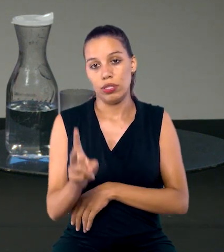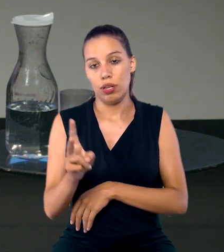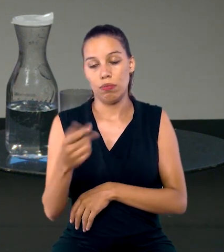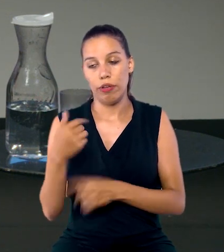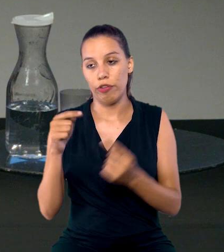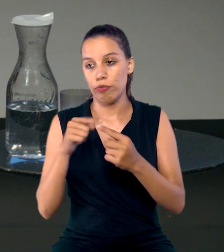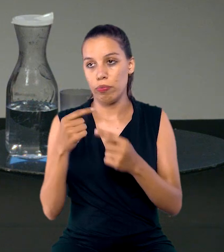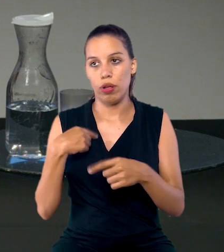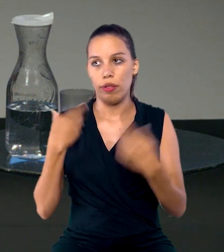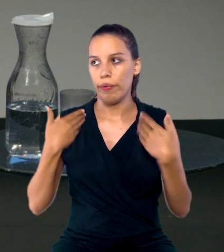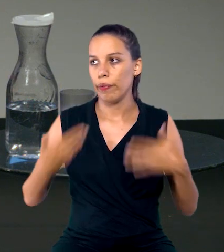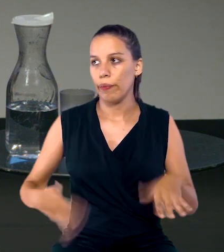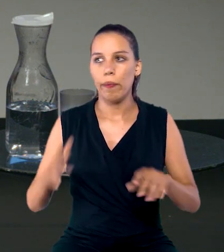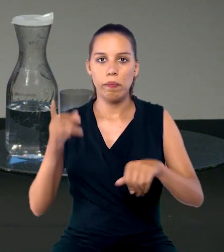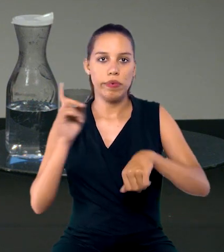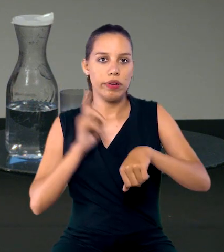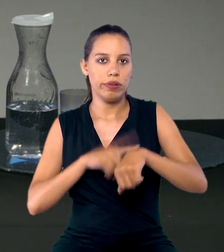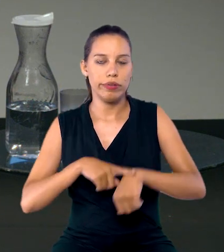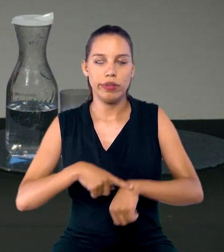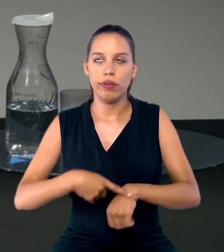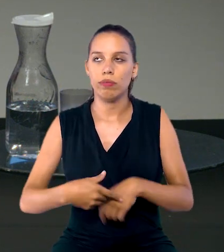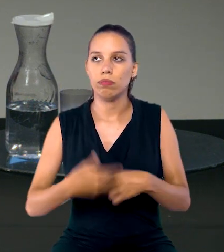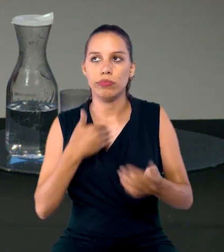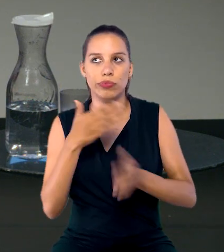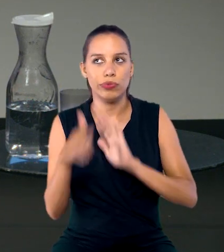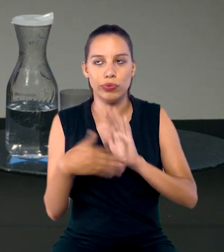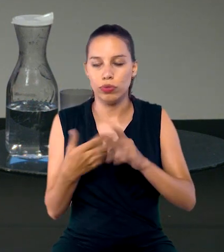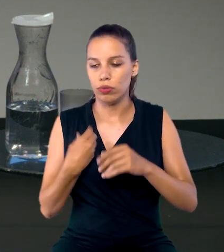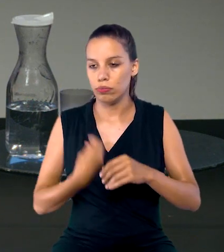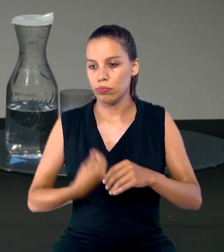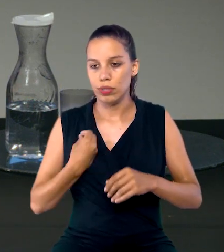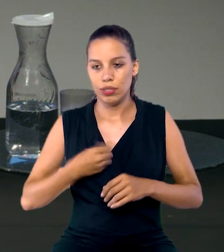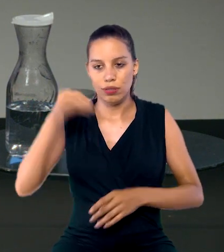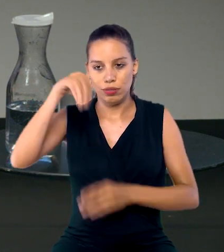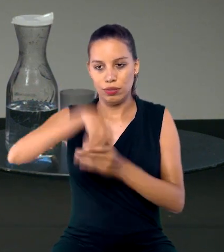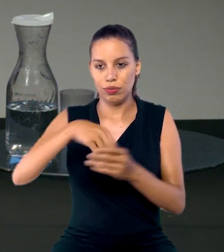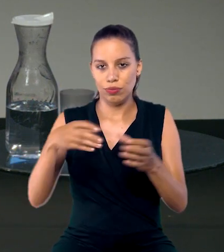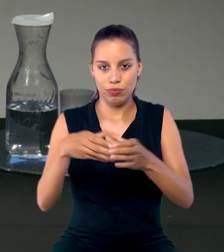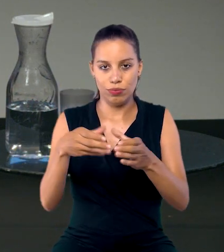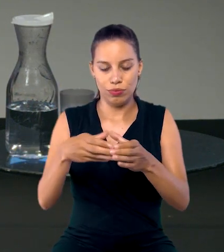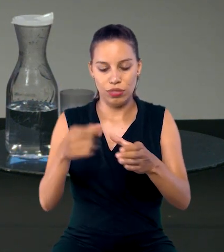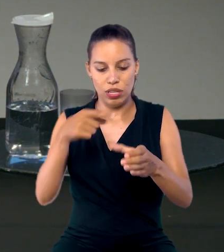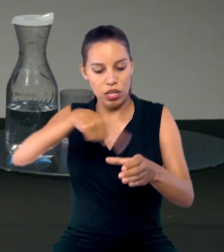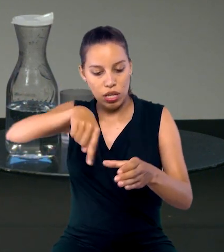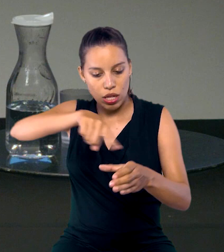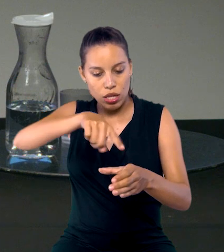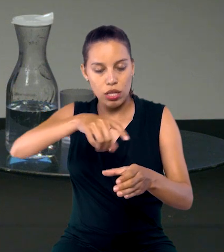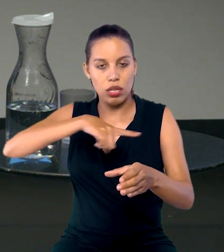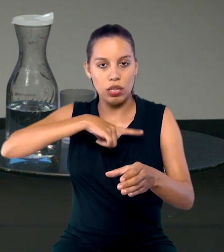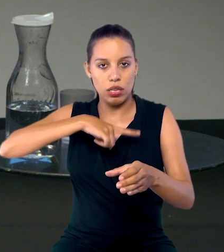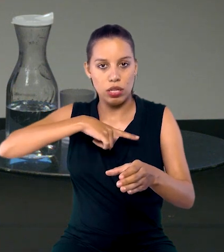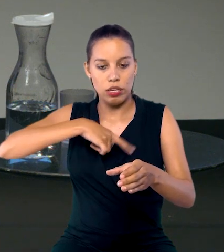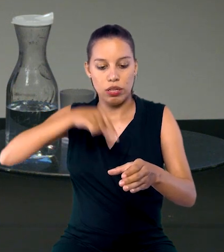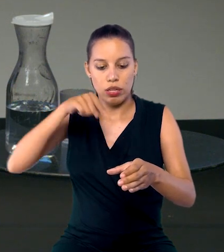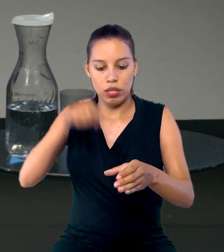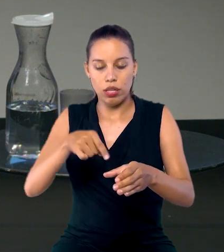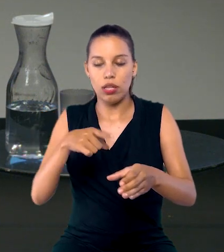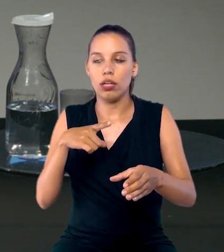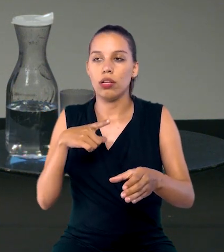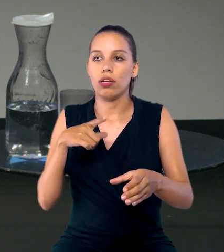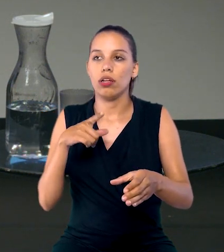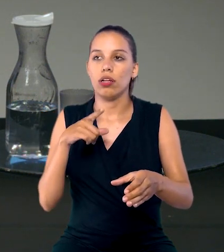tempo inteiro, é todo o meu corpo, o meu tempo está para Suma Uma. E a gente tem o Micélio, que